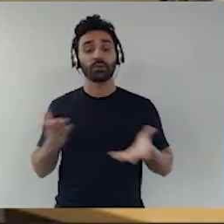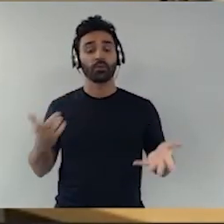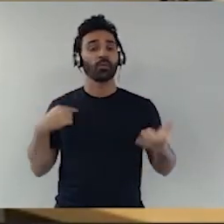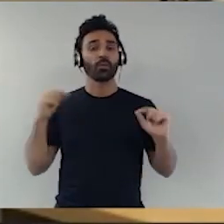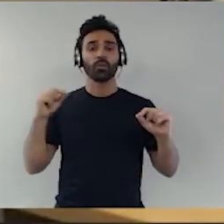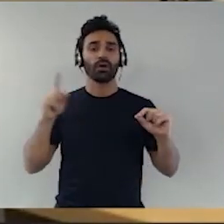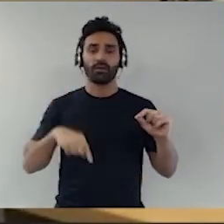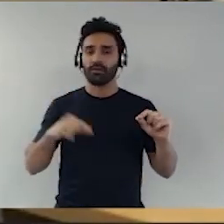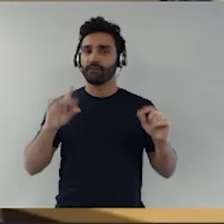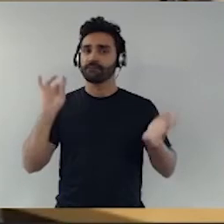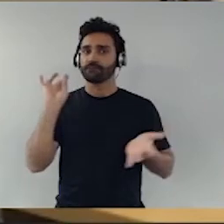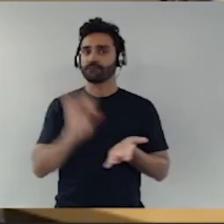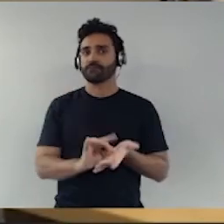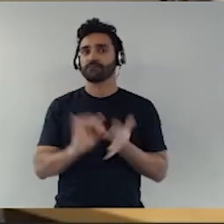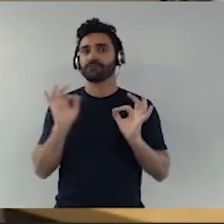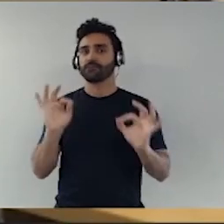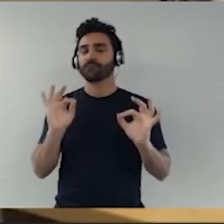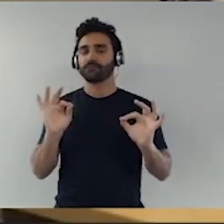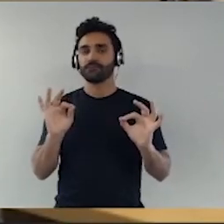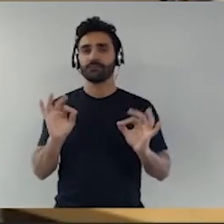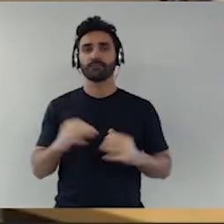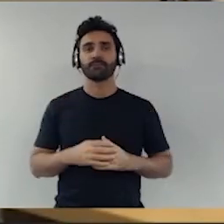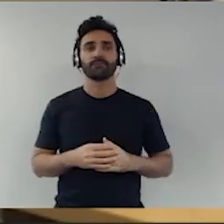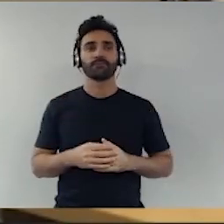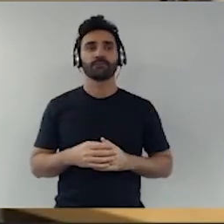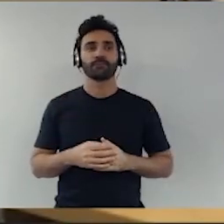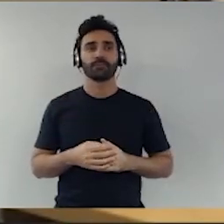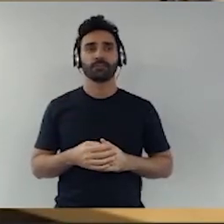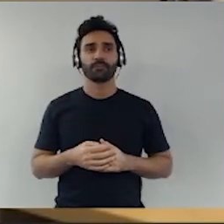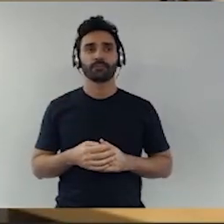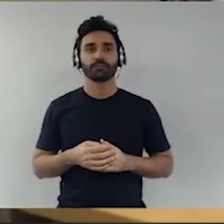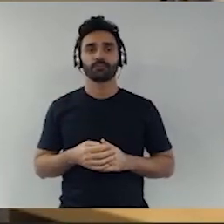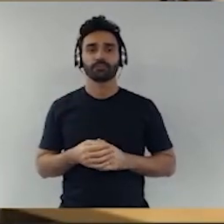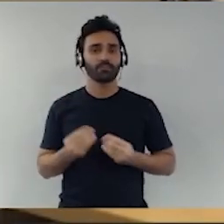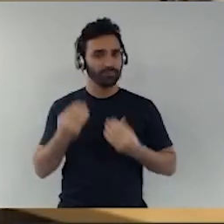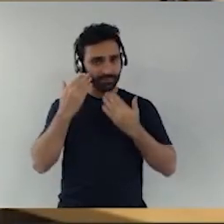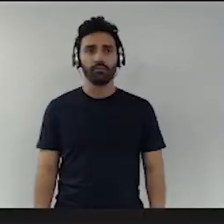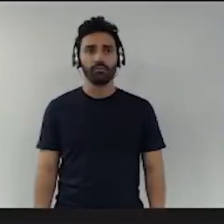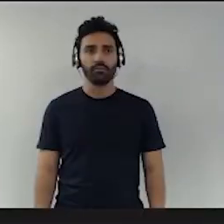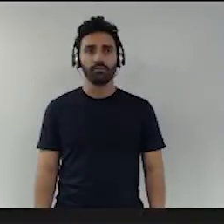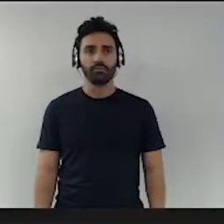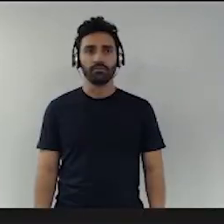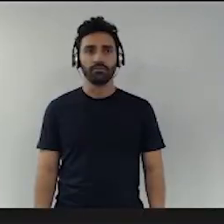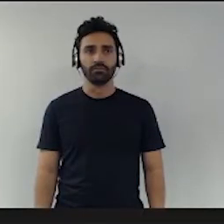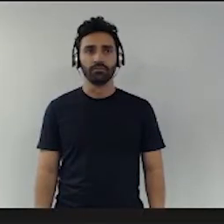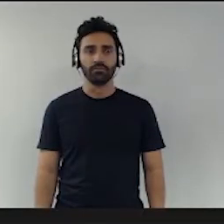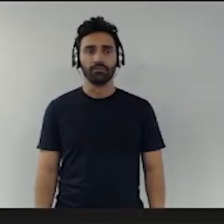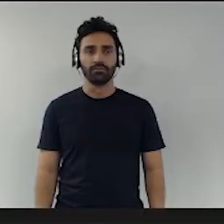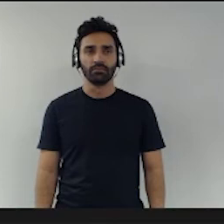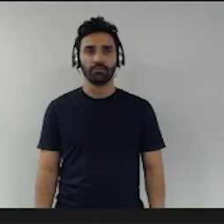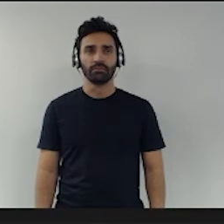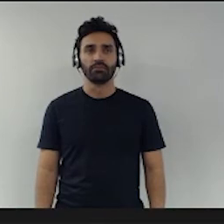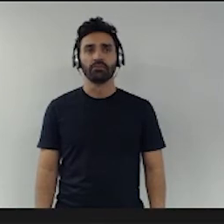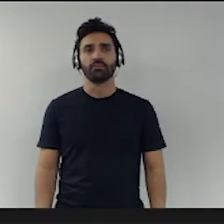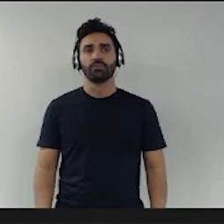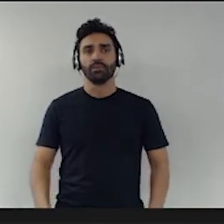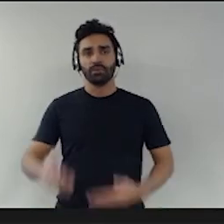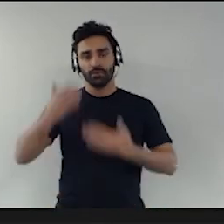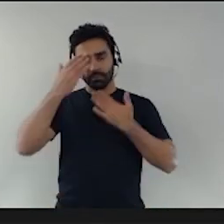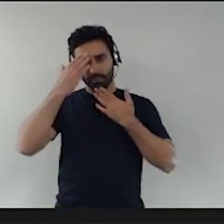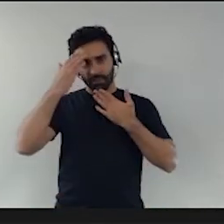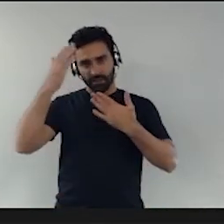tem uma validação bastante apurada. Muito obrigado. Nós é que agradecemos, doutor